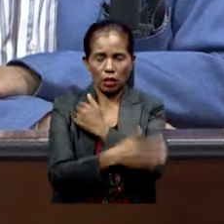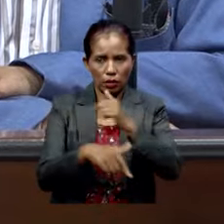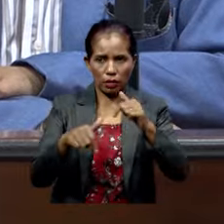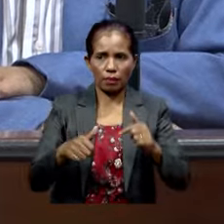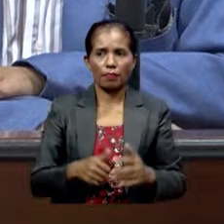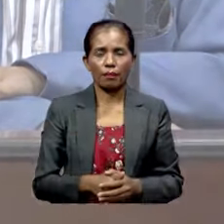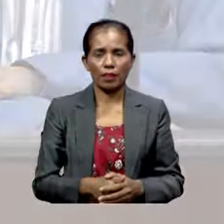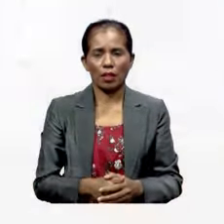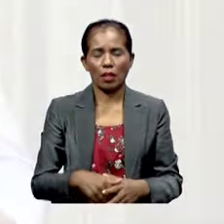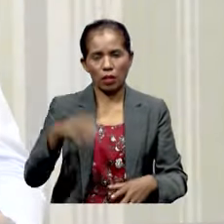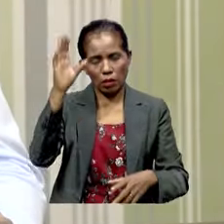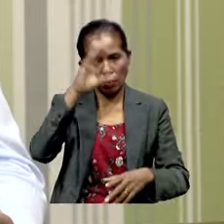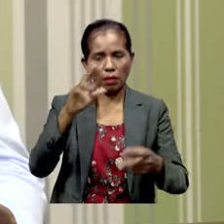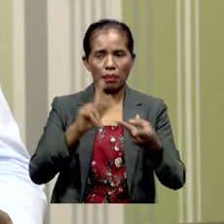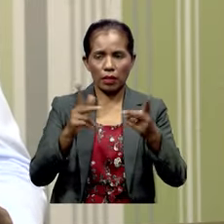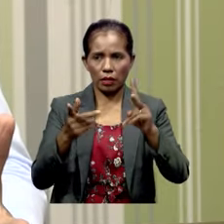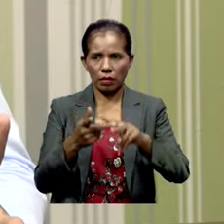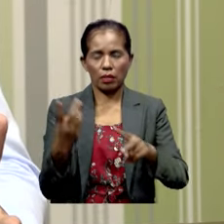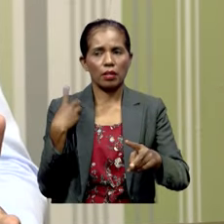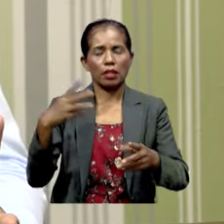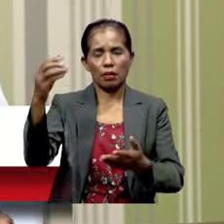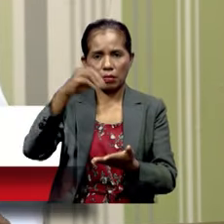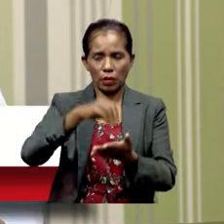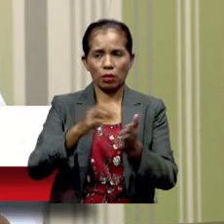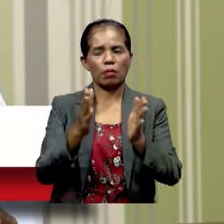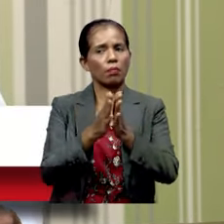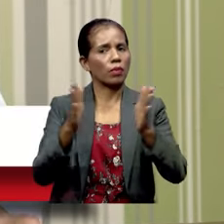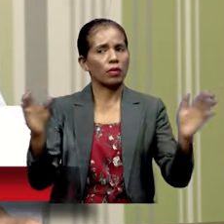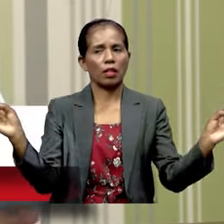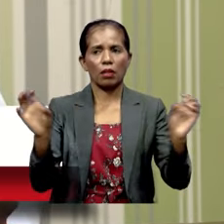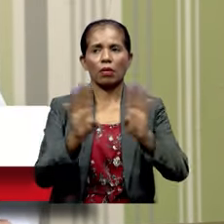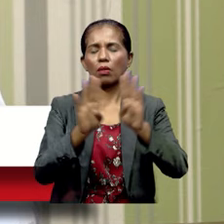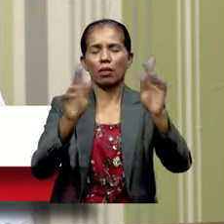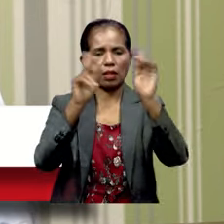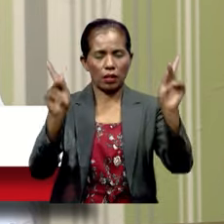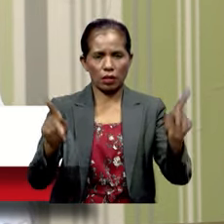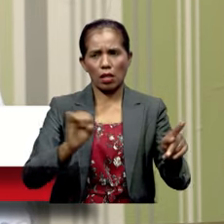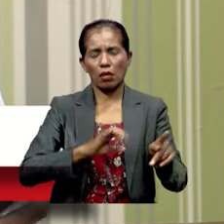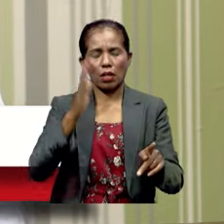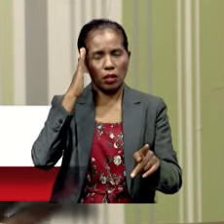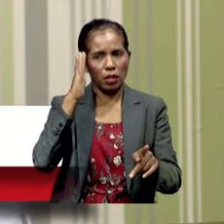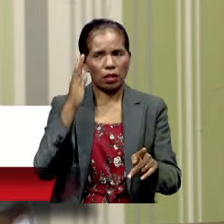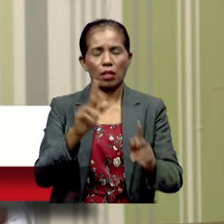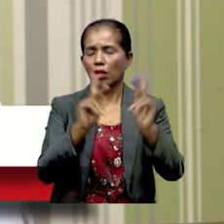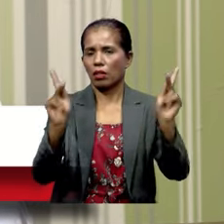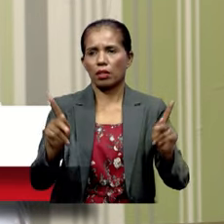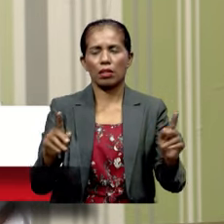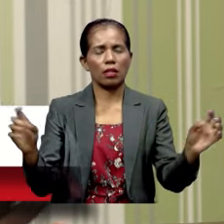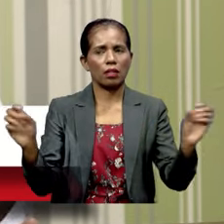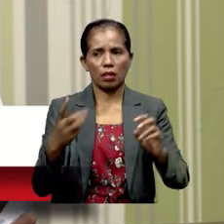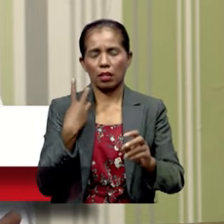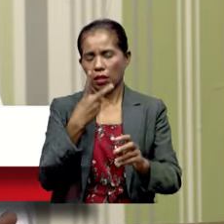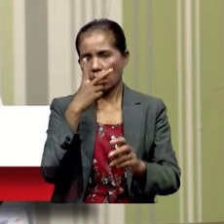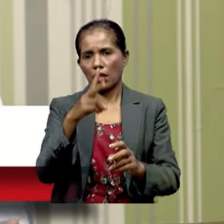a tabuca parceiros mos. E tá colhendo com investimento bot. Elas colhem mais local loja ser lá. Ou até nem bar colhe trauma e loja lá. E daí conceito nem tá a